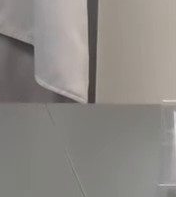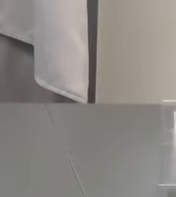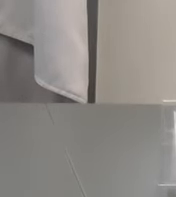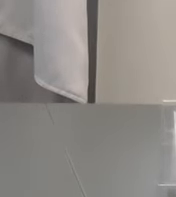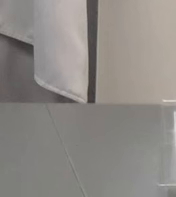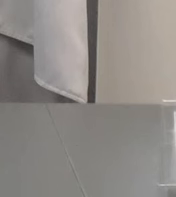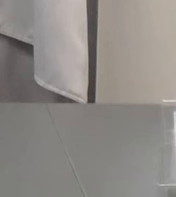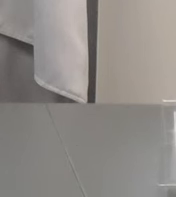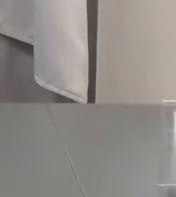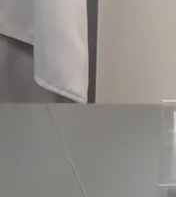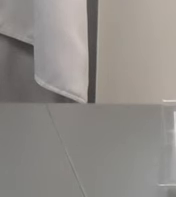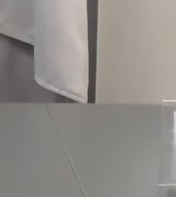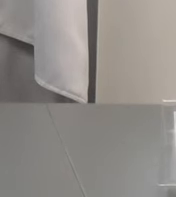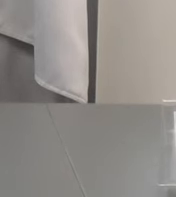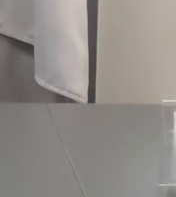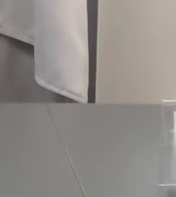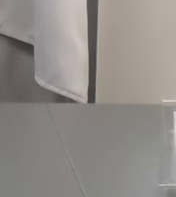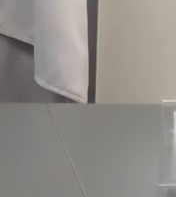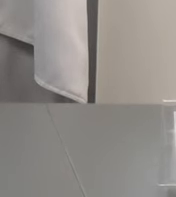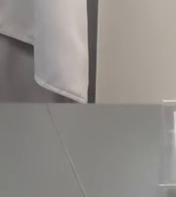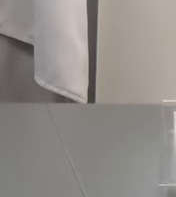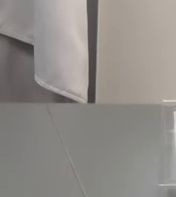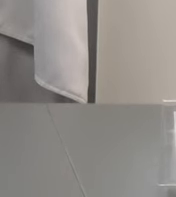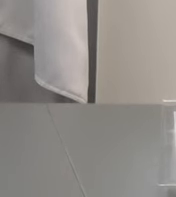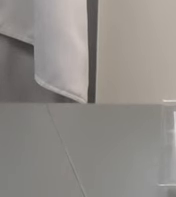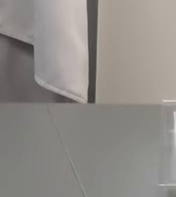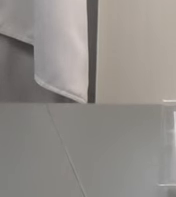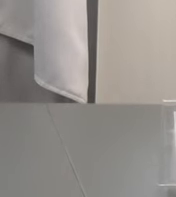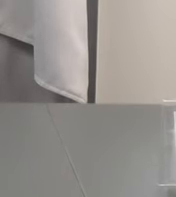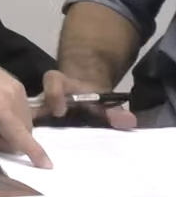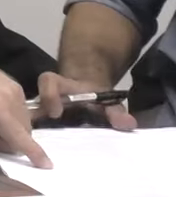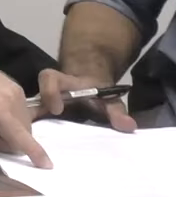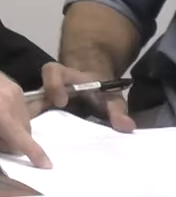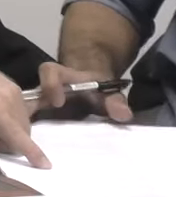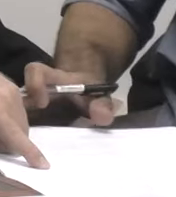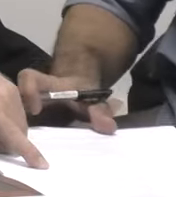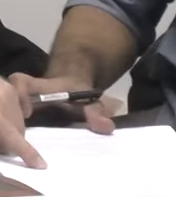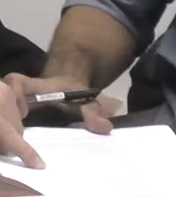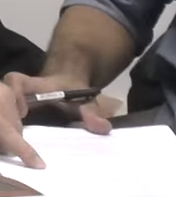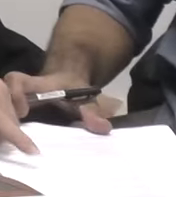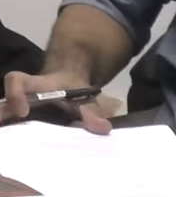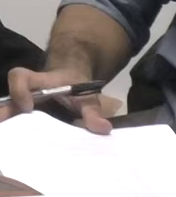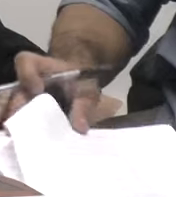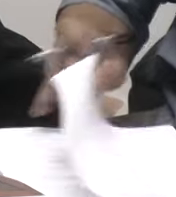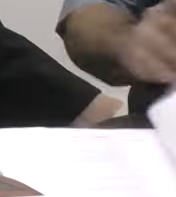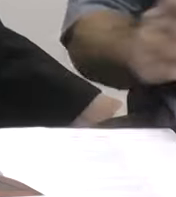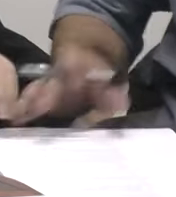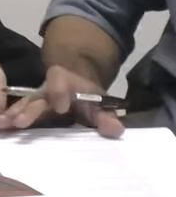Então faz a menção à lei. É emenda de Vossa Excelência. Então foi acatada? Foi. Ah, então já está.